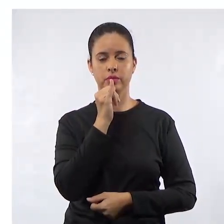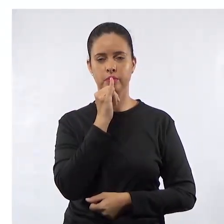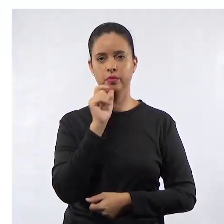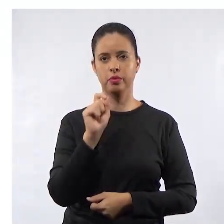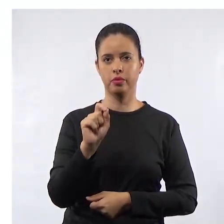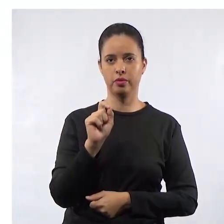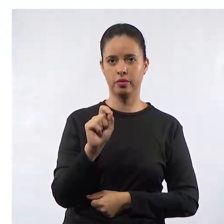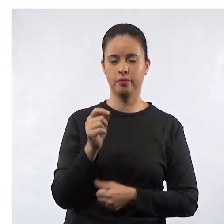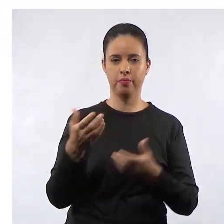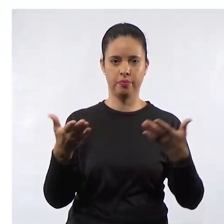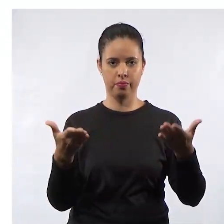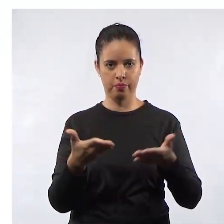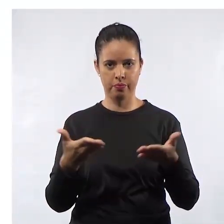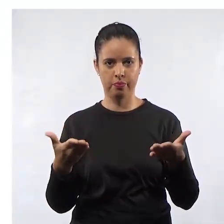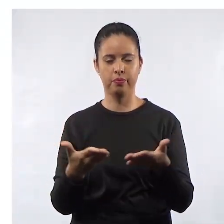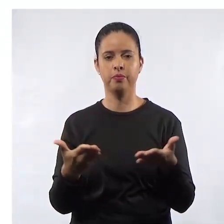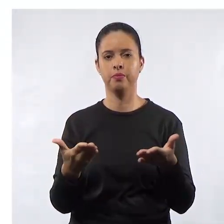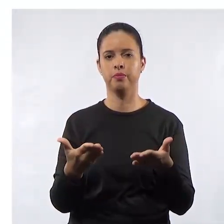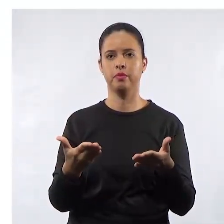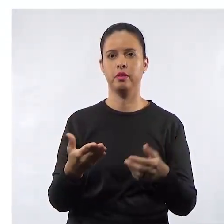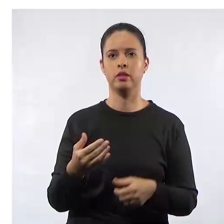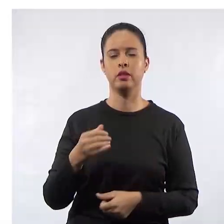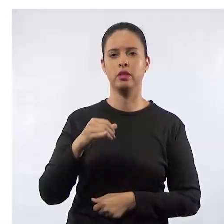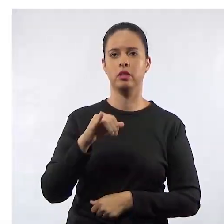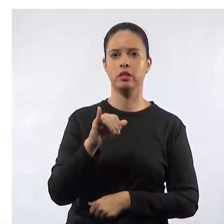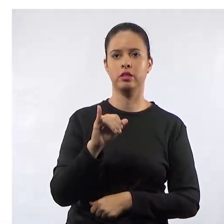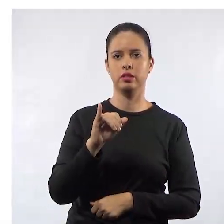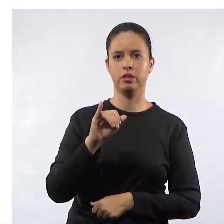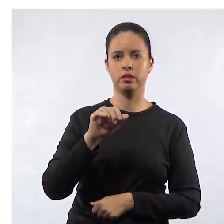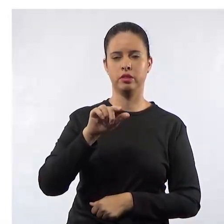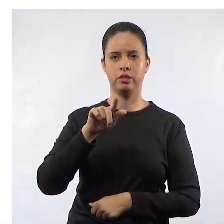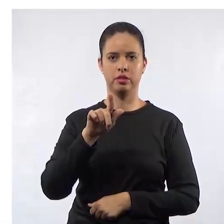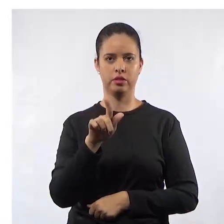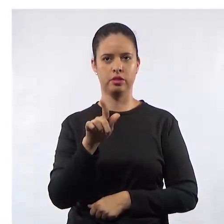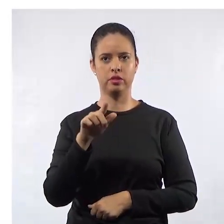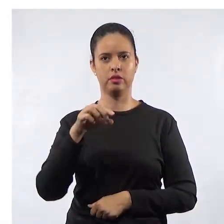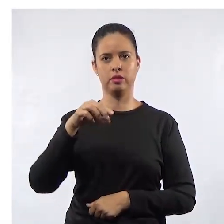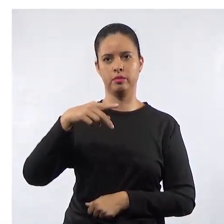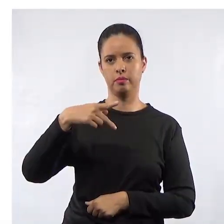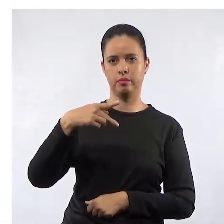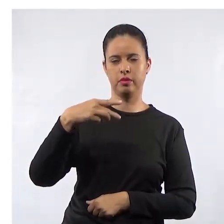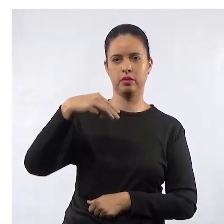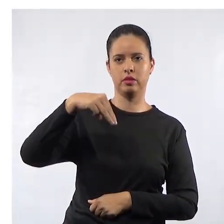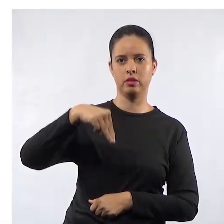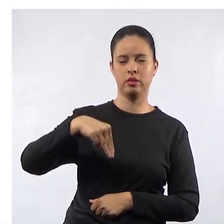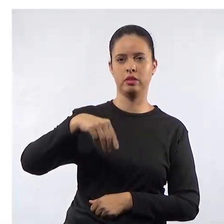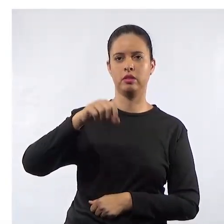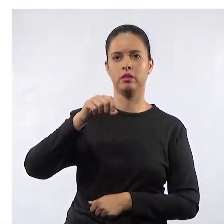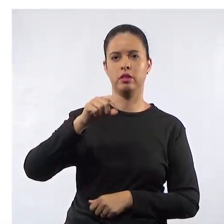eu trago para vocês um exemplo aqui, atualmente, né, o IGPM, né,